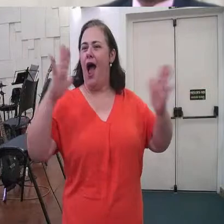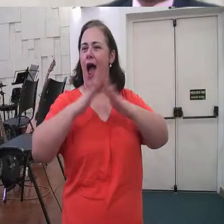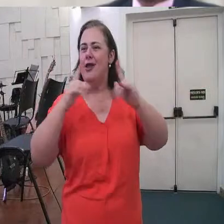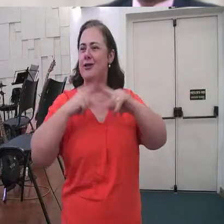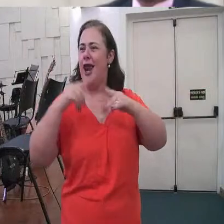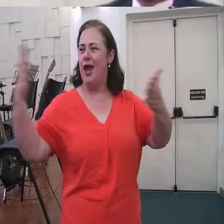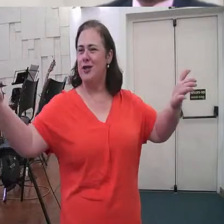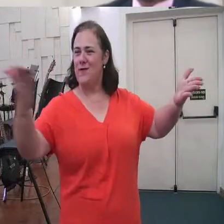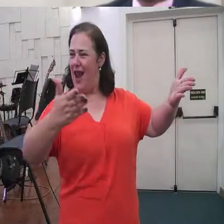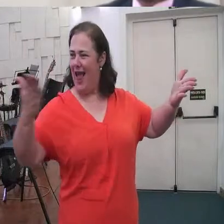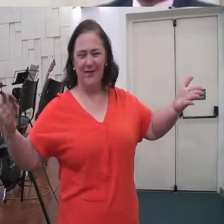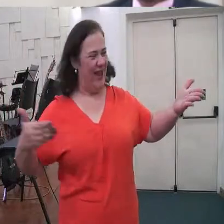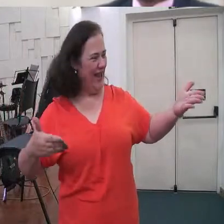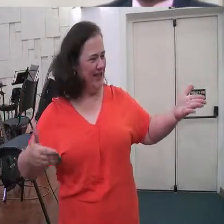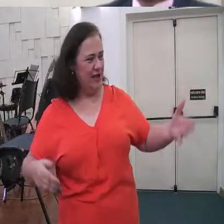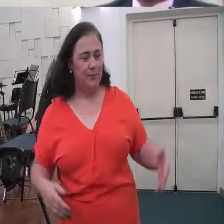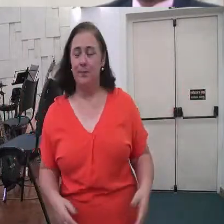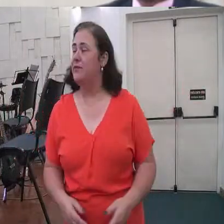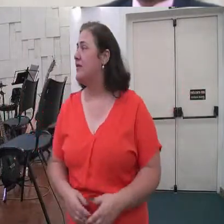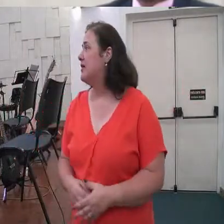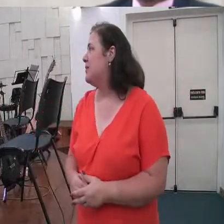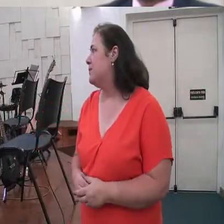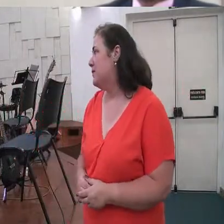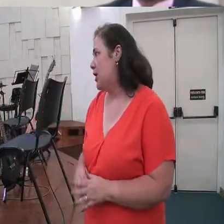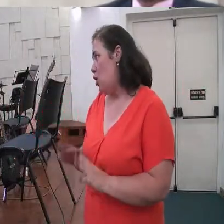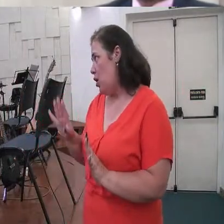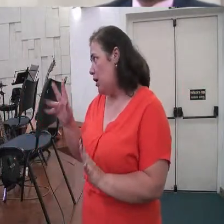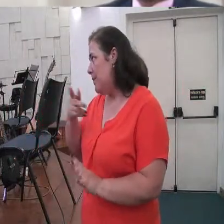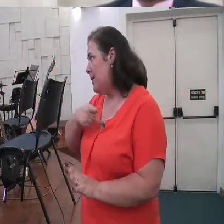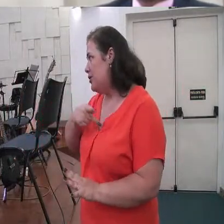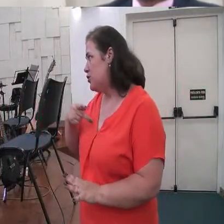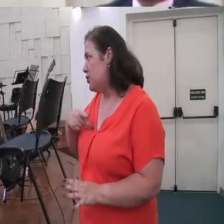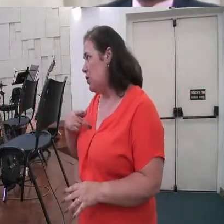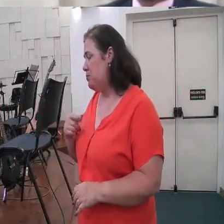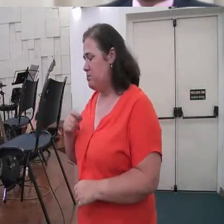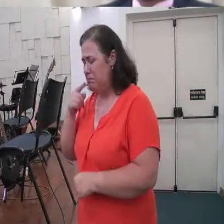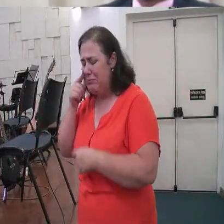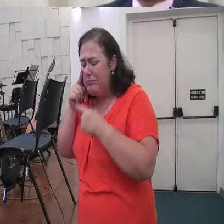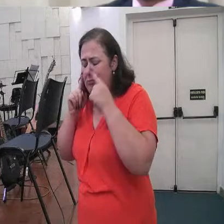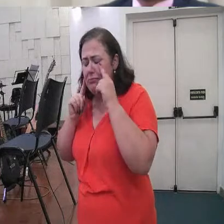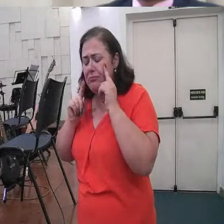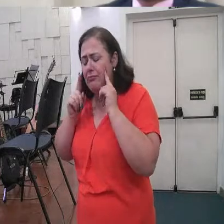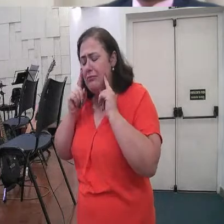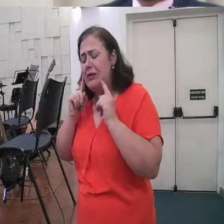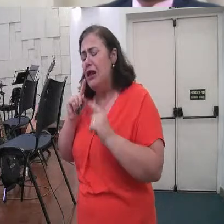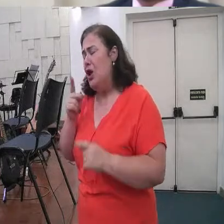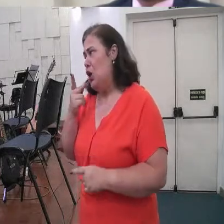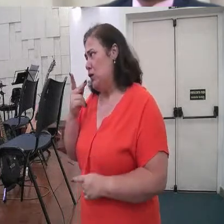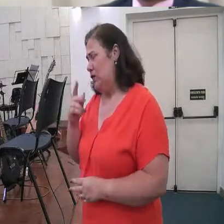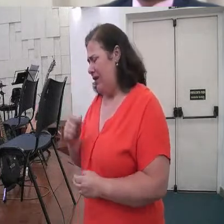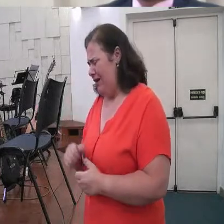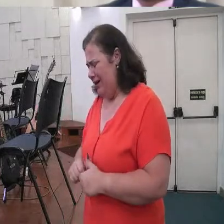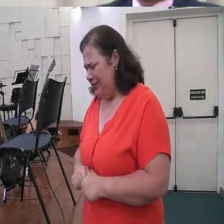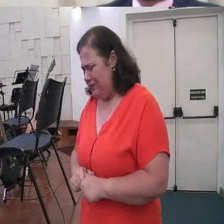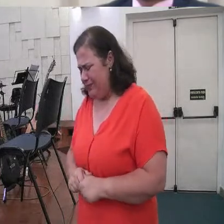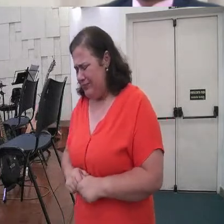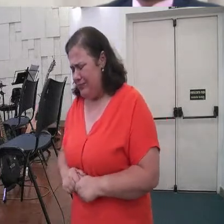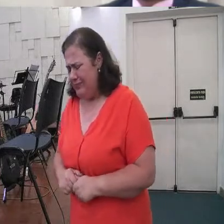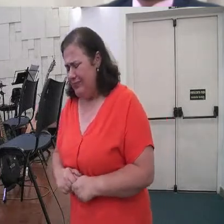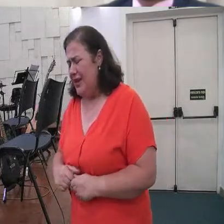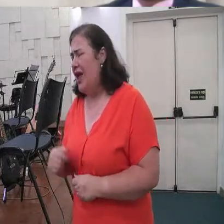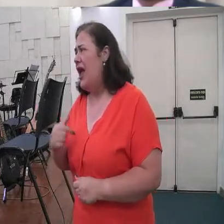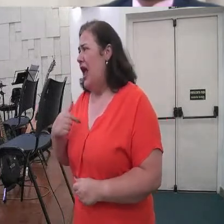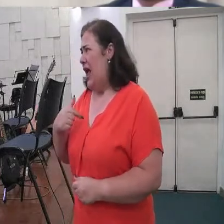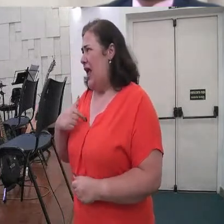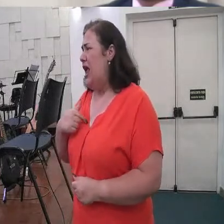bênção, irmã. E a senhorinha disse assim: pastor, e começou a chorar: pastor, eu entreguei